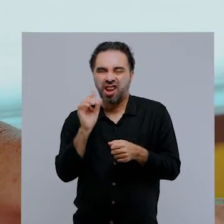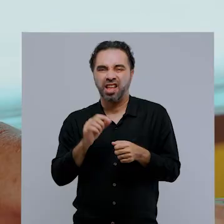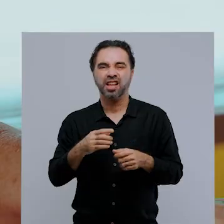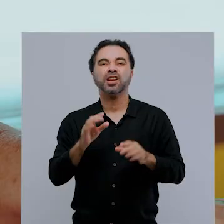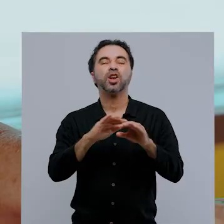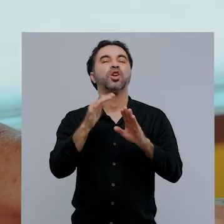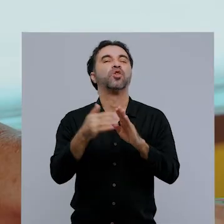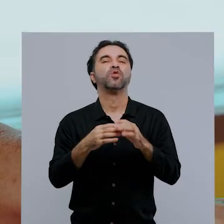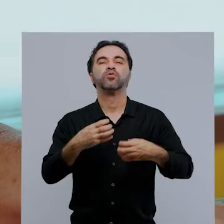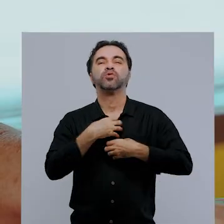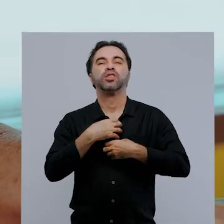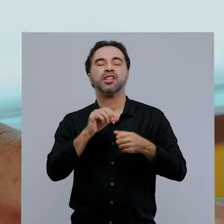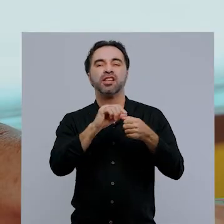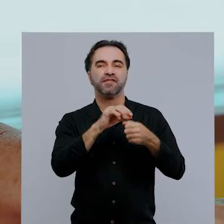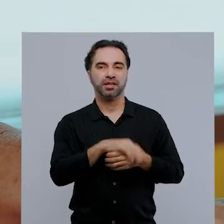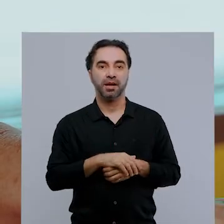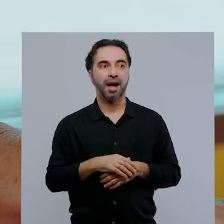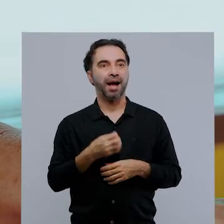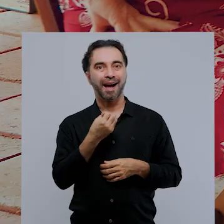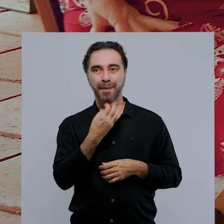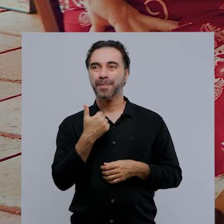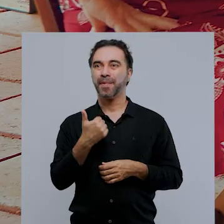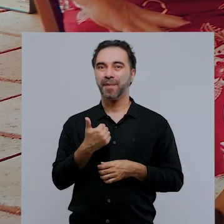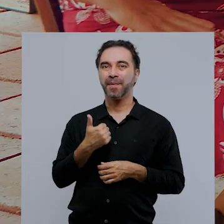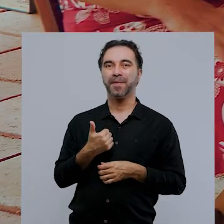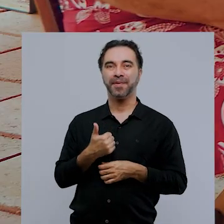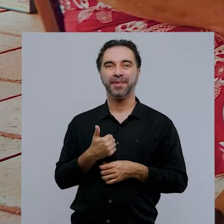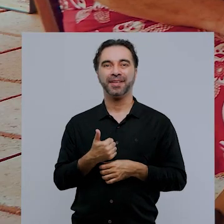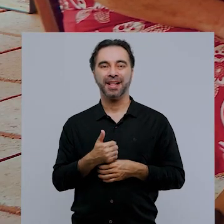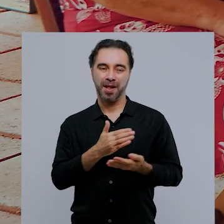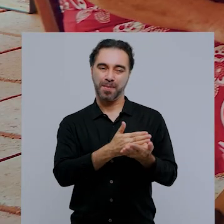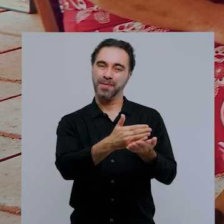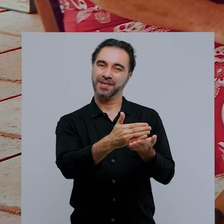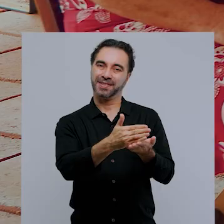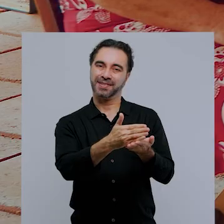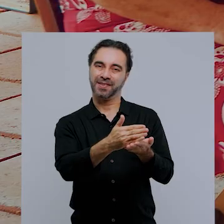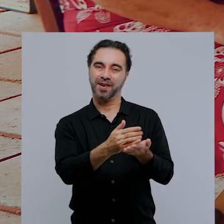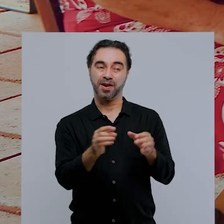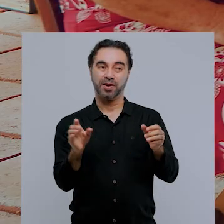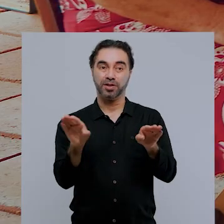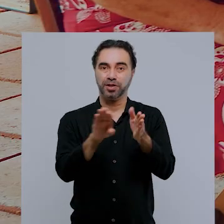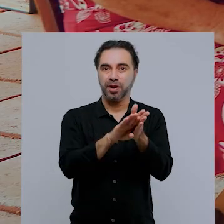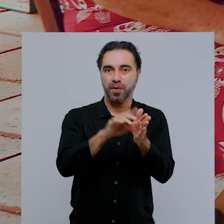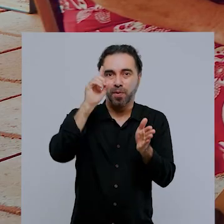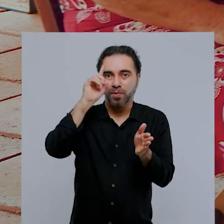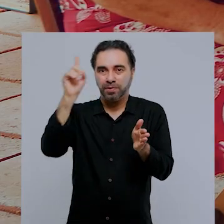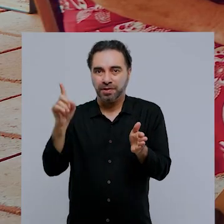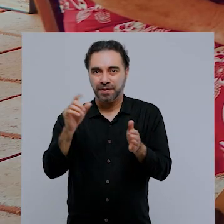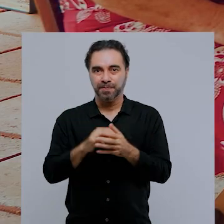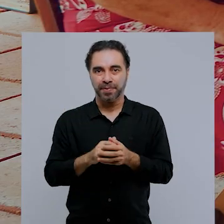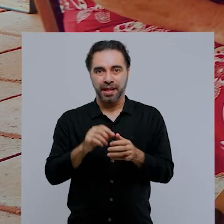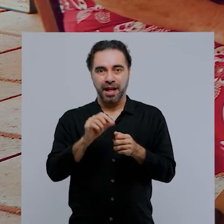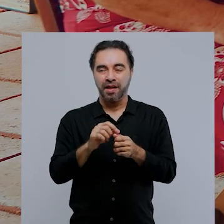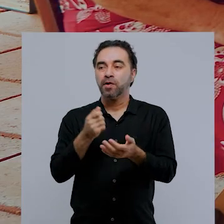ele fazia. Falei, vixe, agora foi bom. Aí começou, né? Chegou o dia, ele